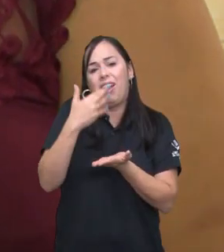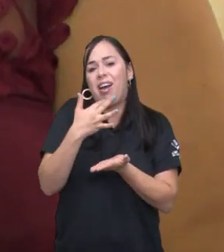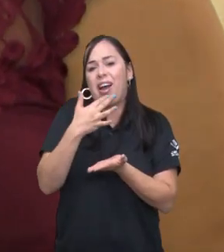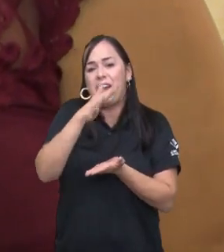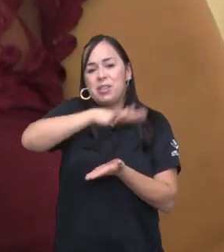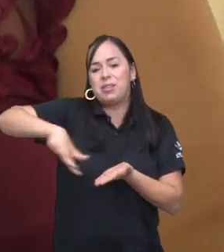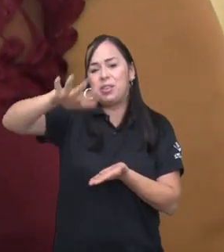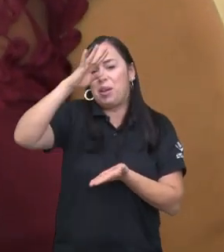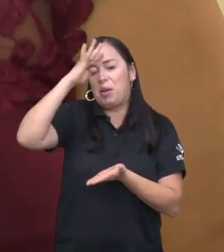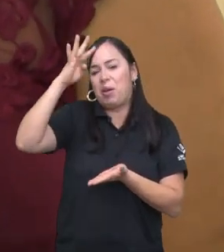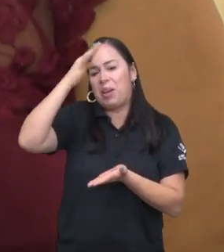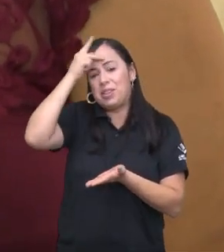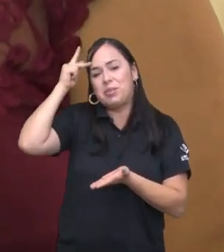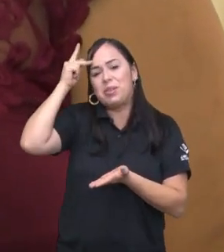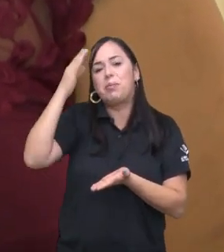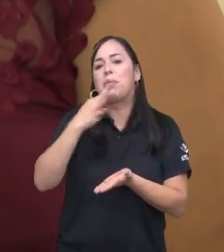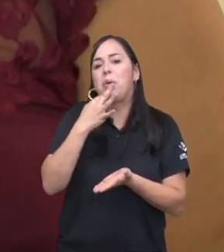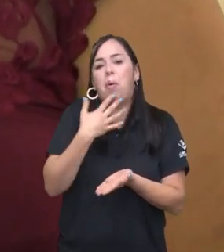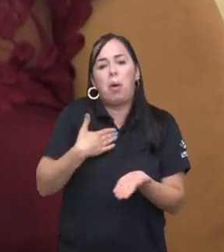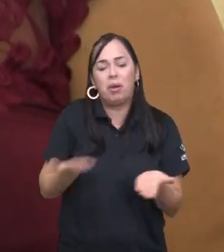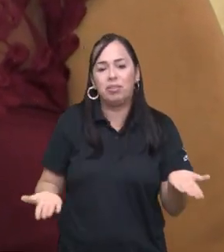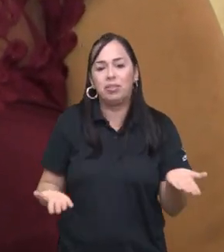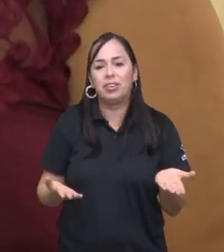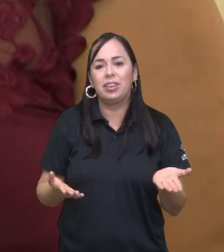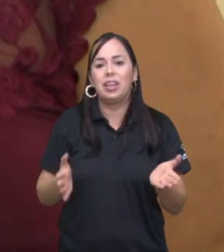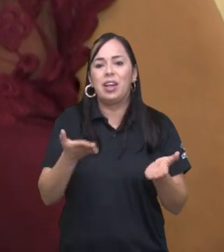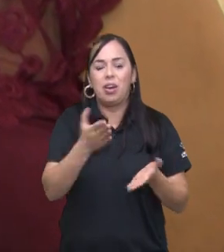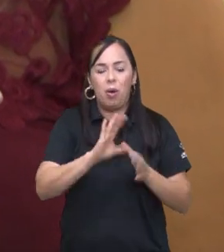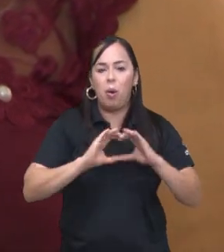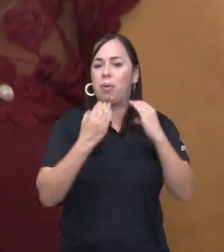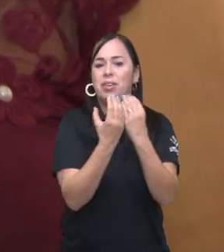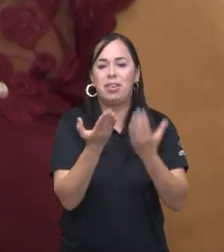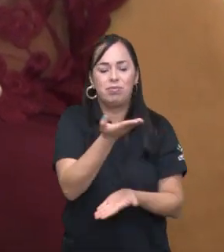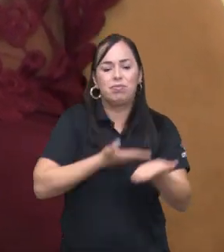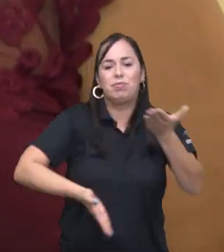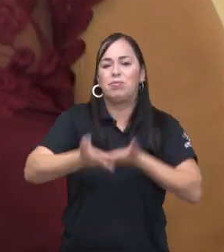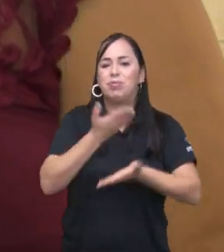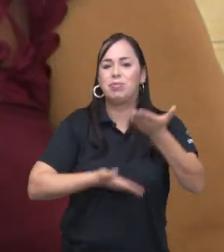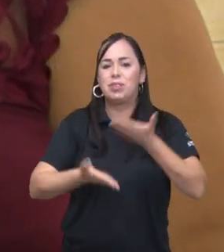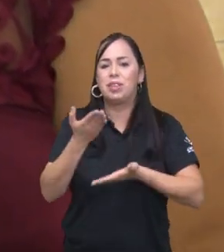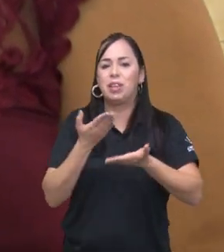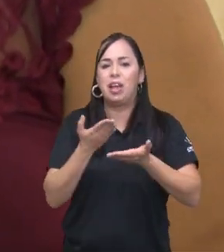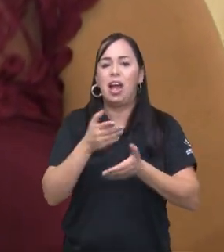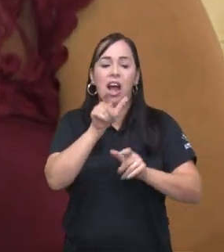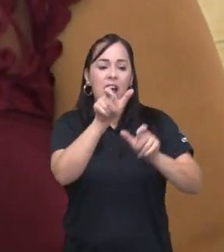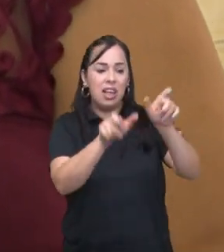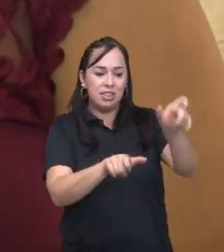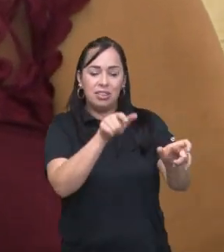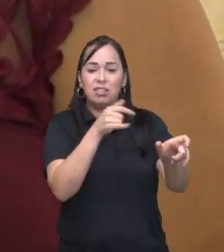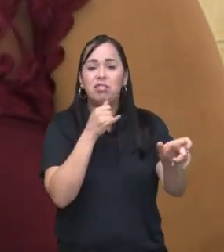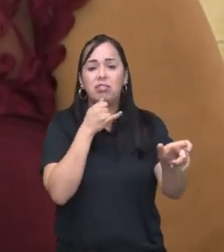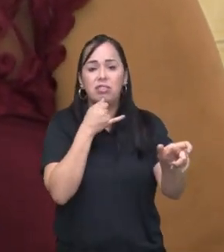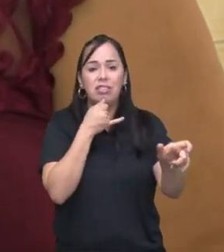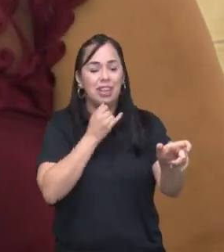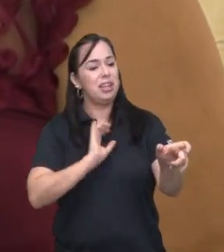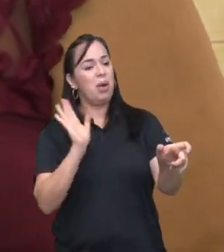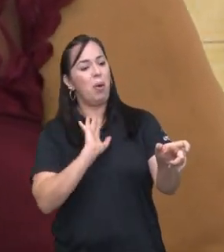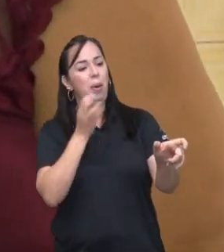coisa mais gostosa é viver em comunidade, porque Deus quer isso da gente, né? Porque a pessoa está tão triste, um bom dia que você